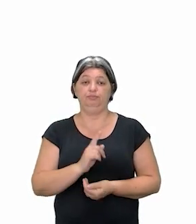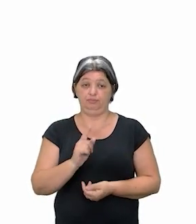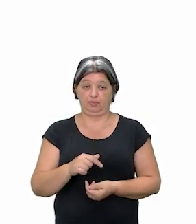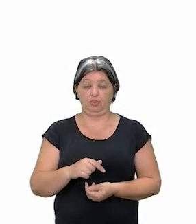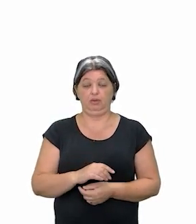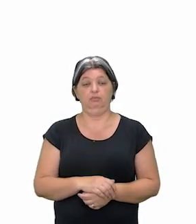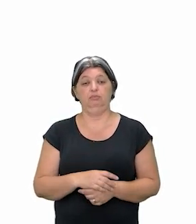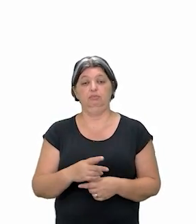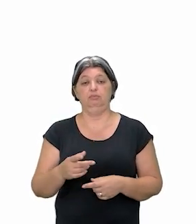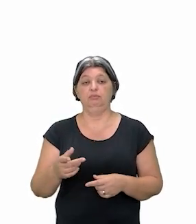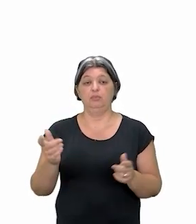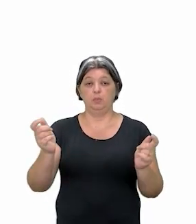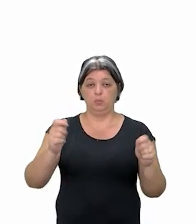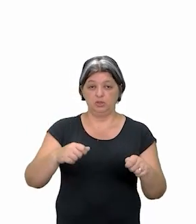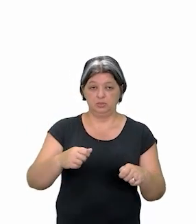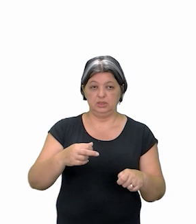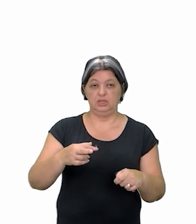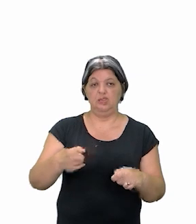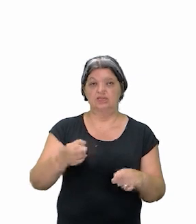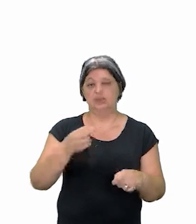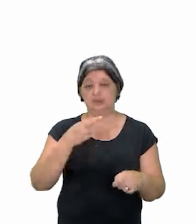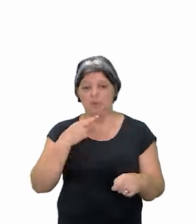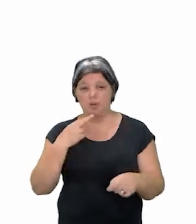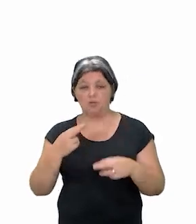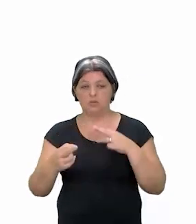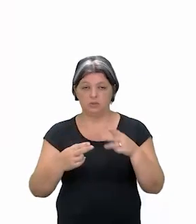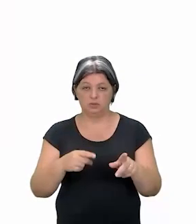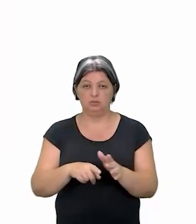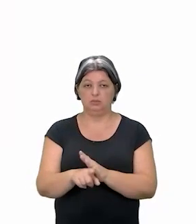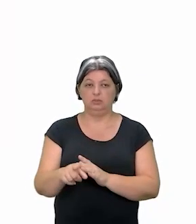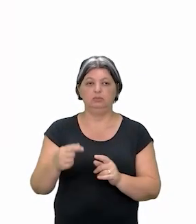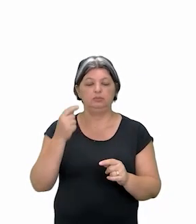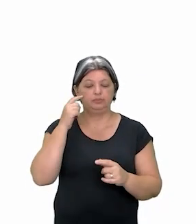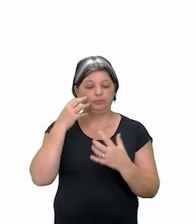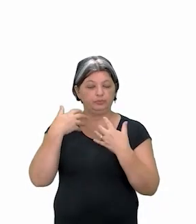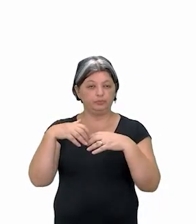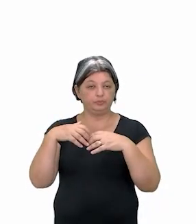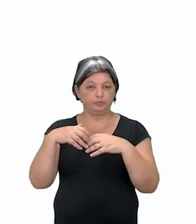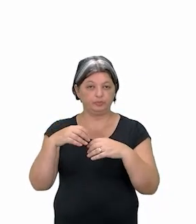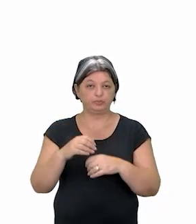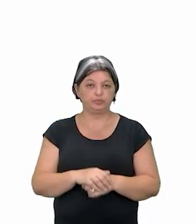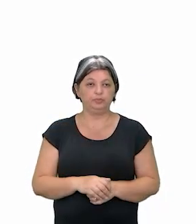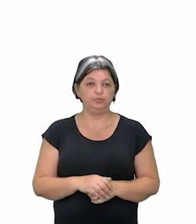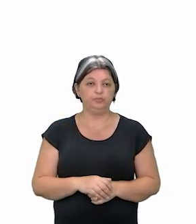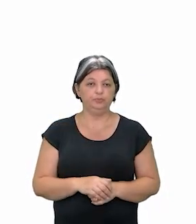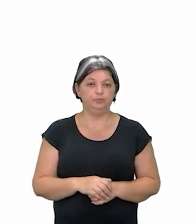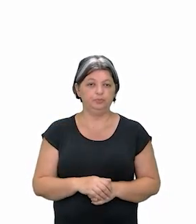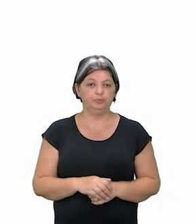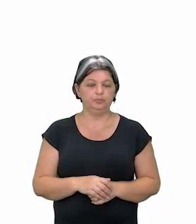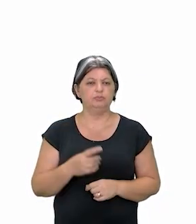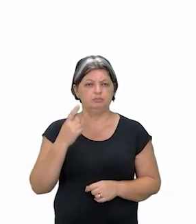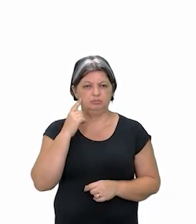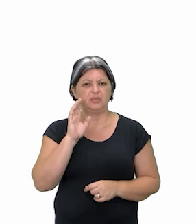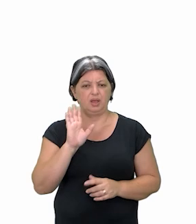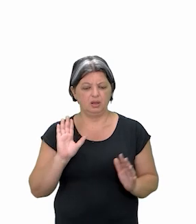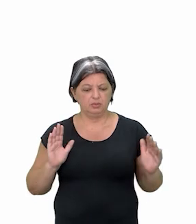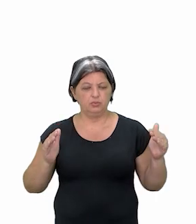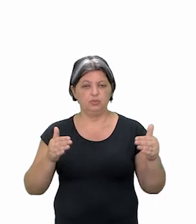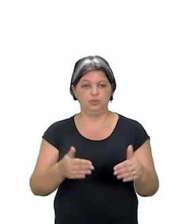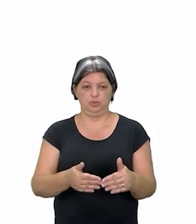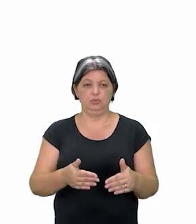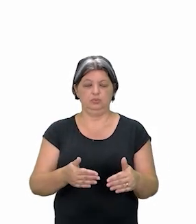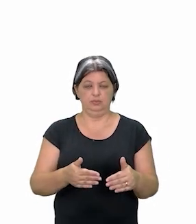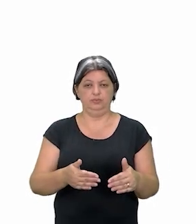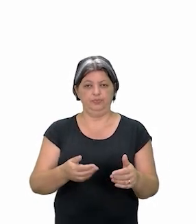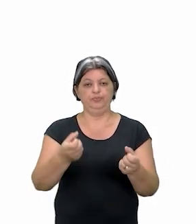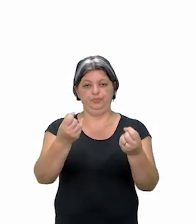possibilidades de resposta, né? Quando a gente faz essa reflexão, elas vão, na verdade, direcionar essa maneira pelo qual